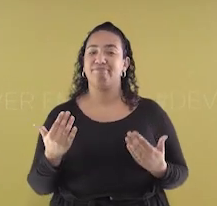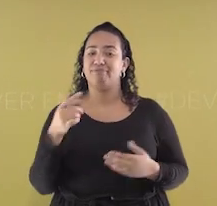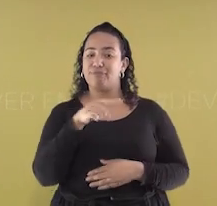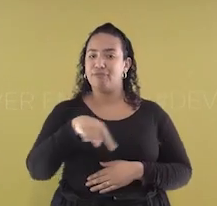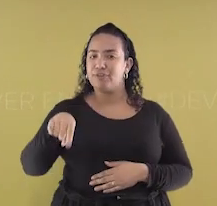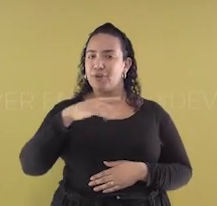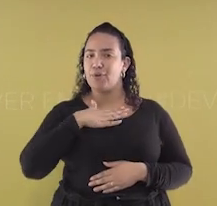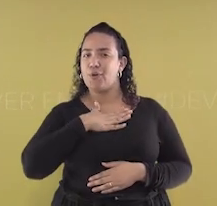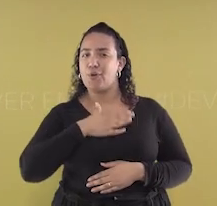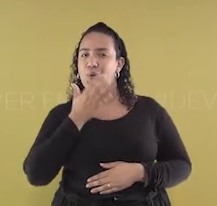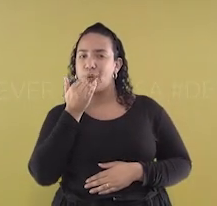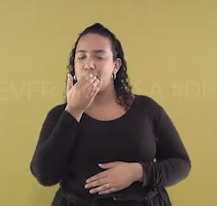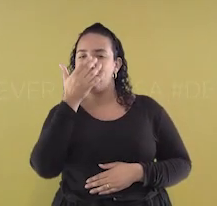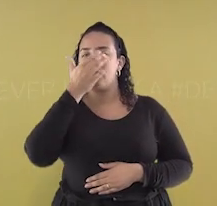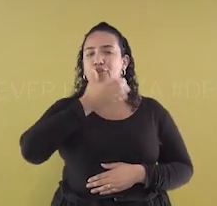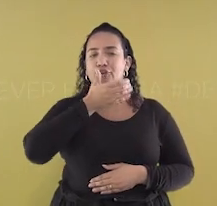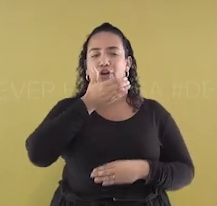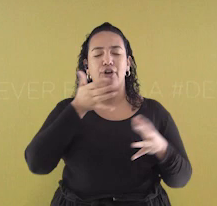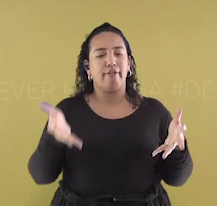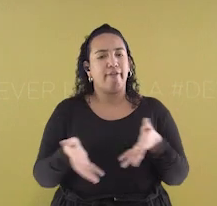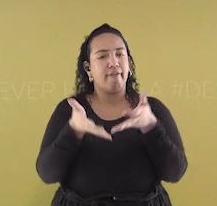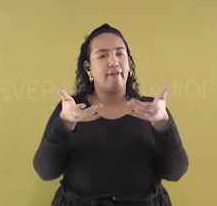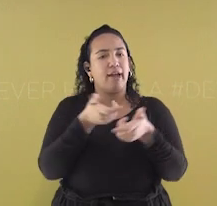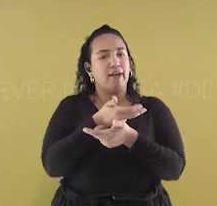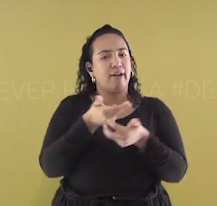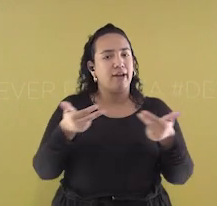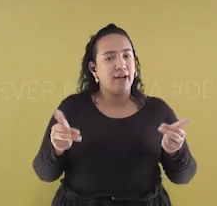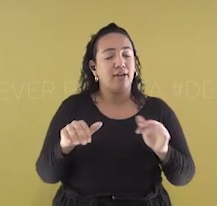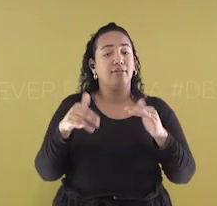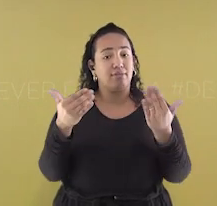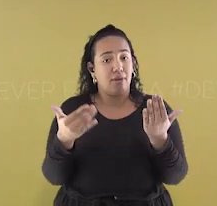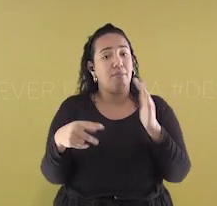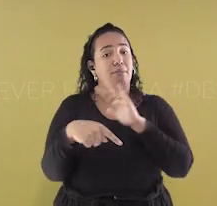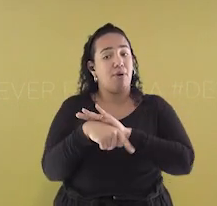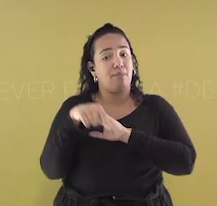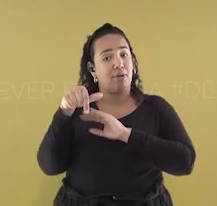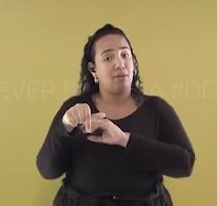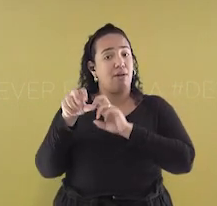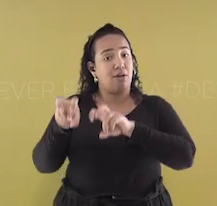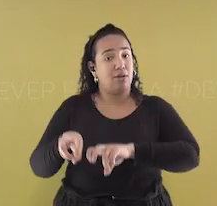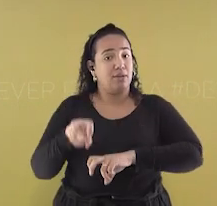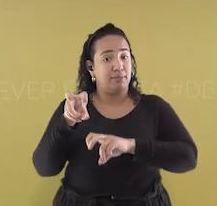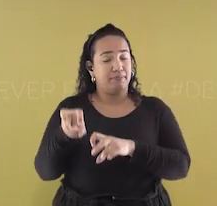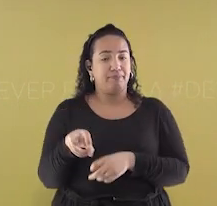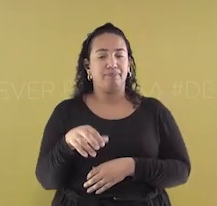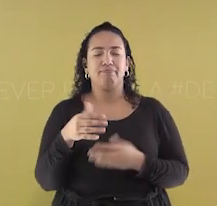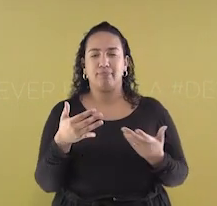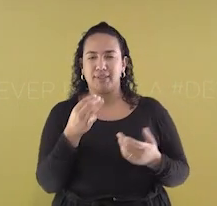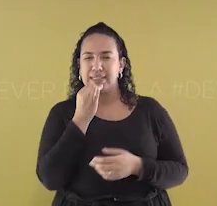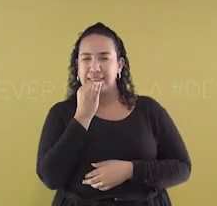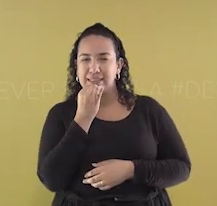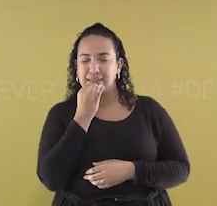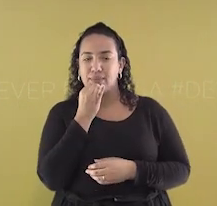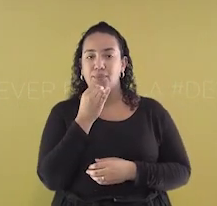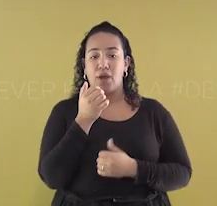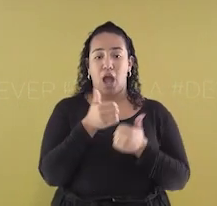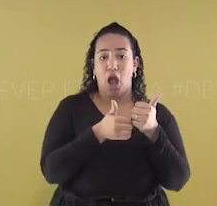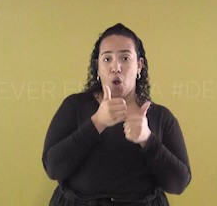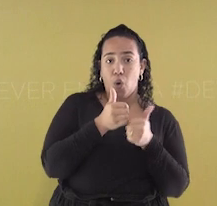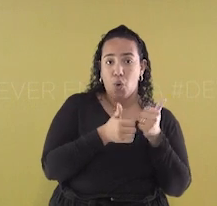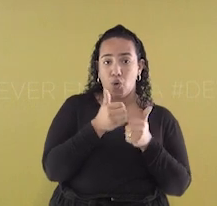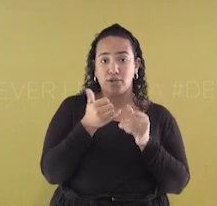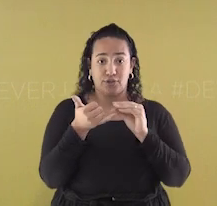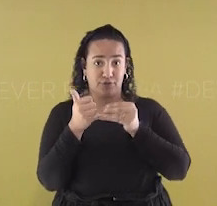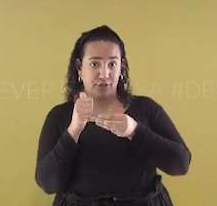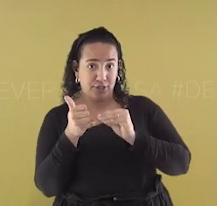frutas, verduras e legumes? Todas essas coisas vêm da agricultura. Por exemplo, o feijão e arroz que estão sempre na